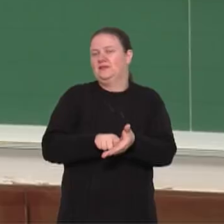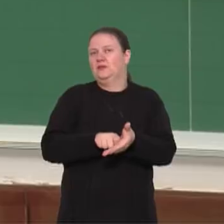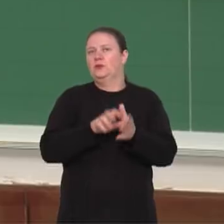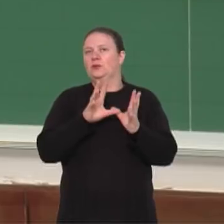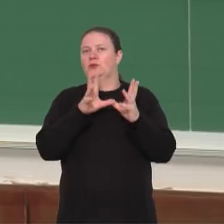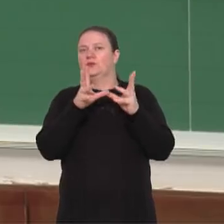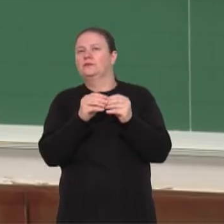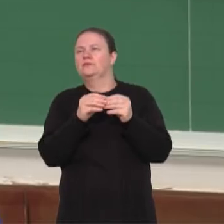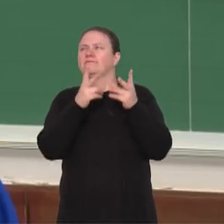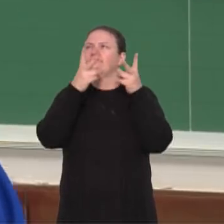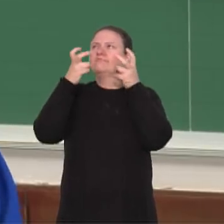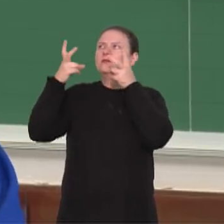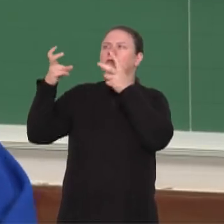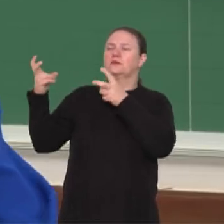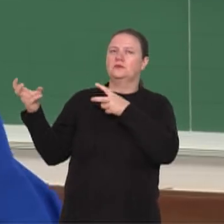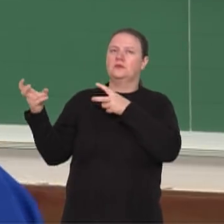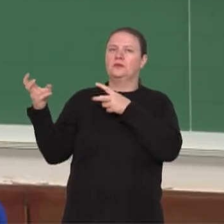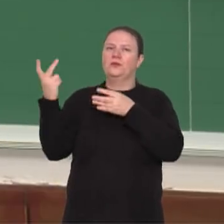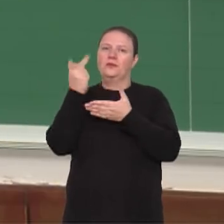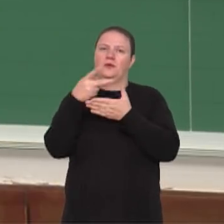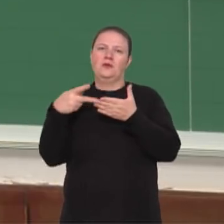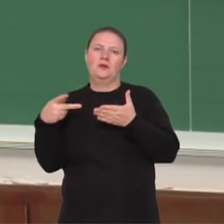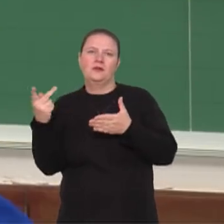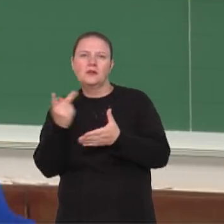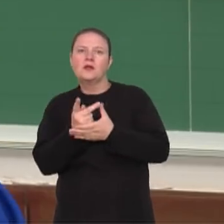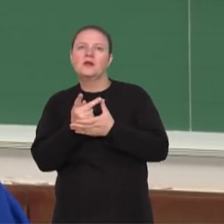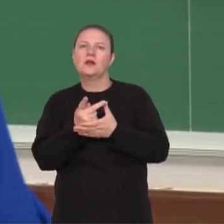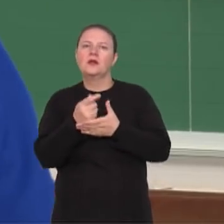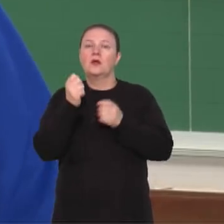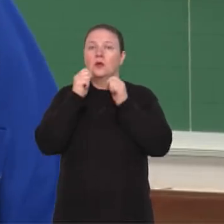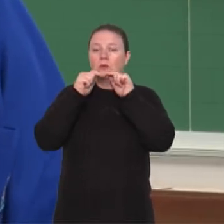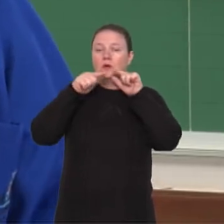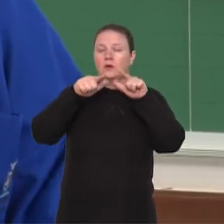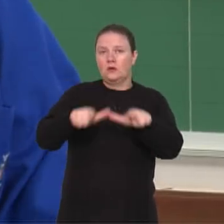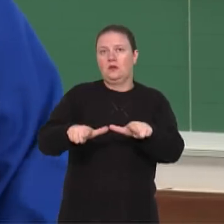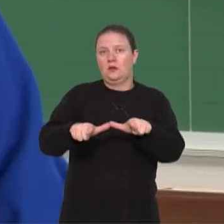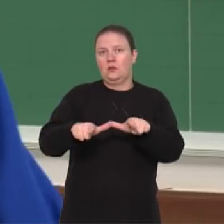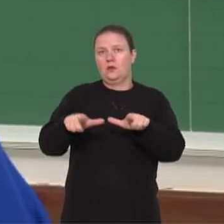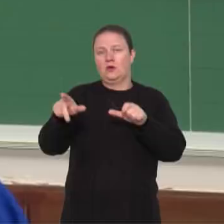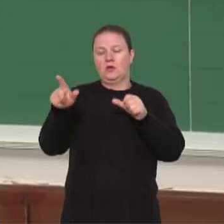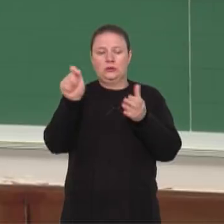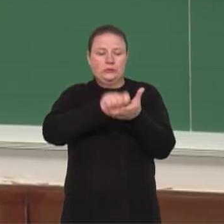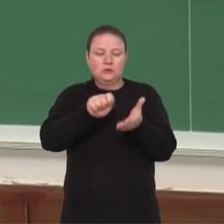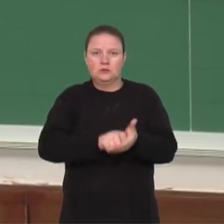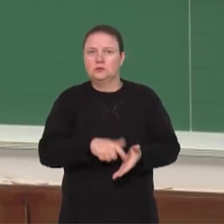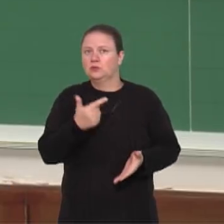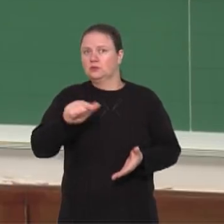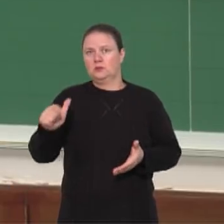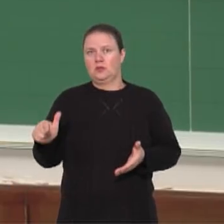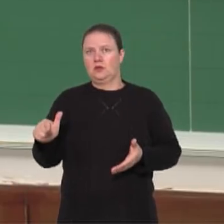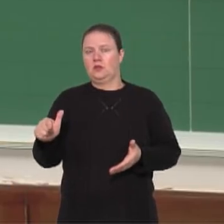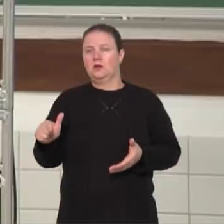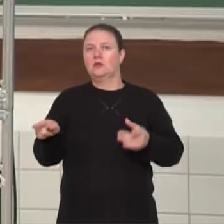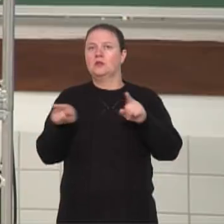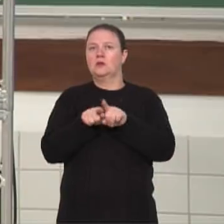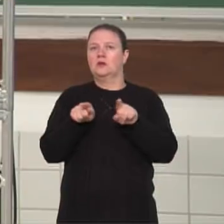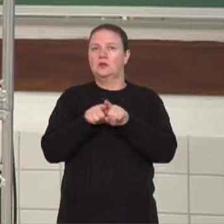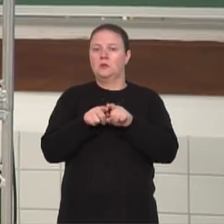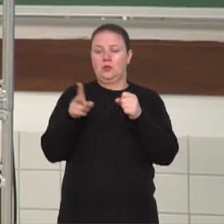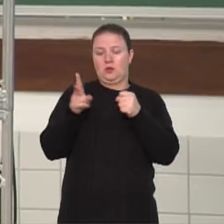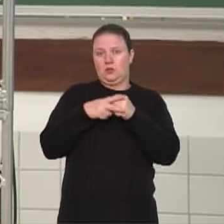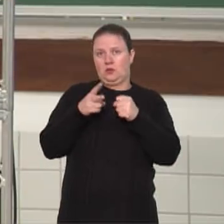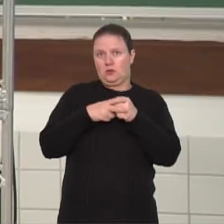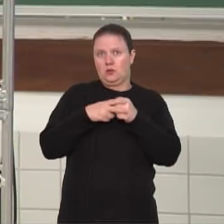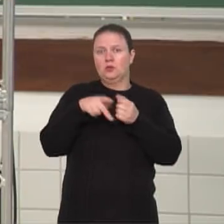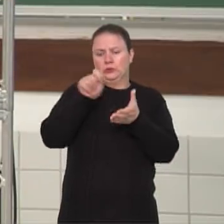os elementos que estão ali, os desenhos, que são a linguagem não verbal, todos os discursos que estão ali, a linguagem verbal